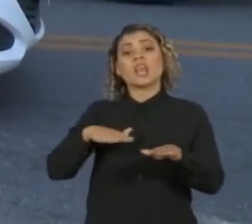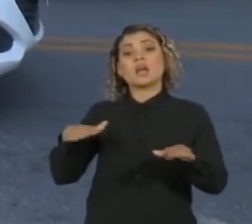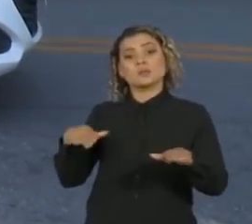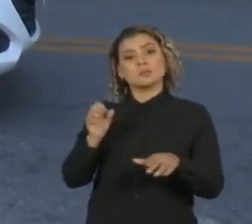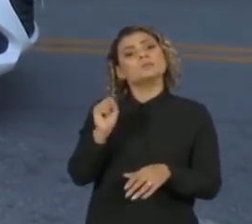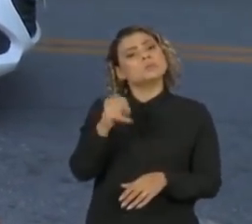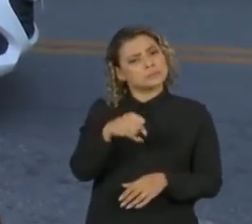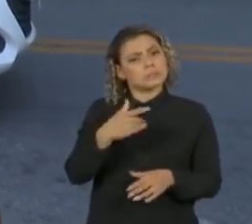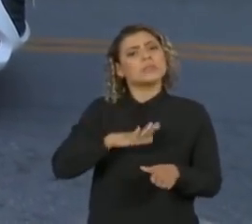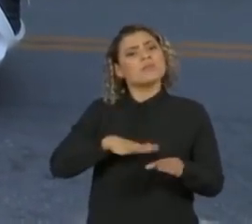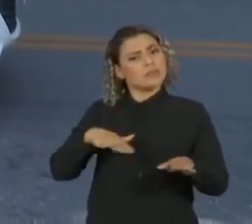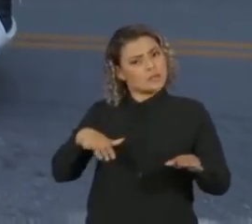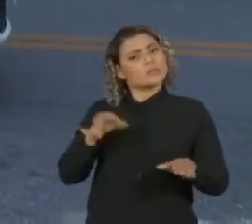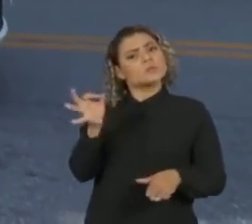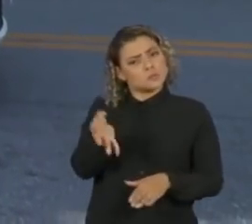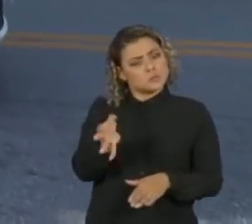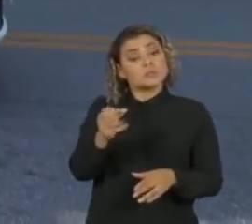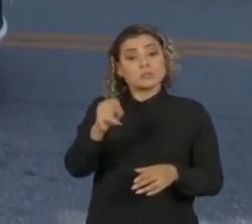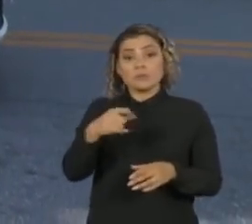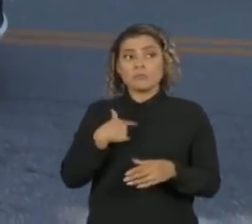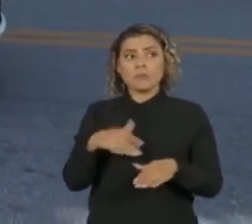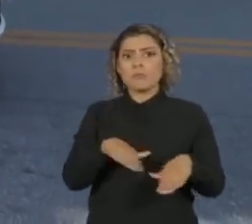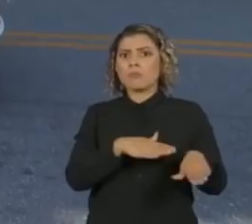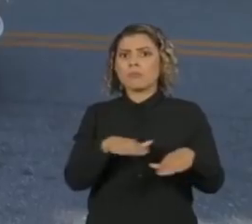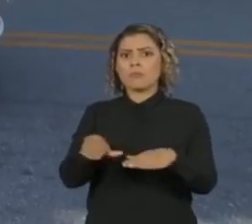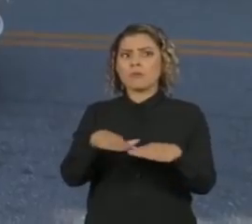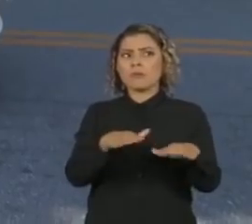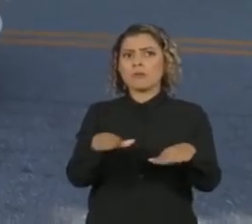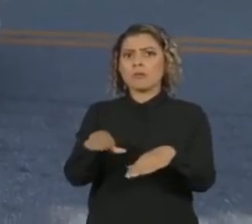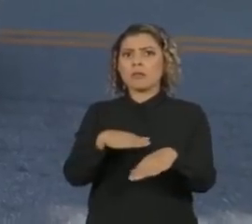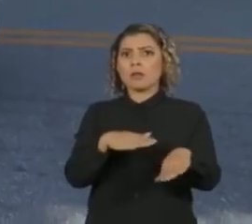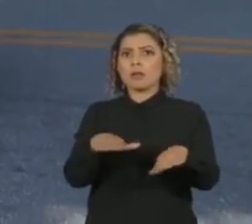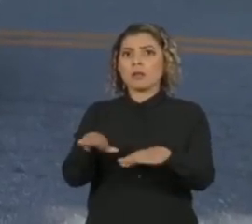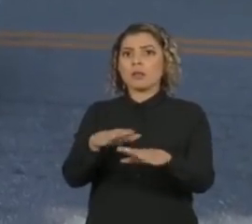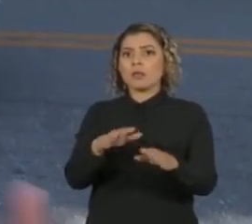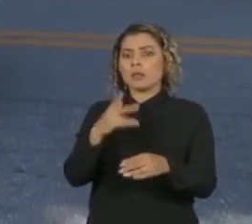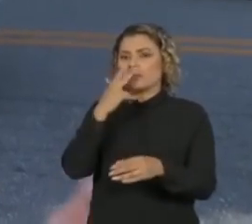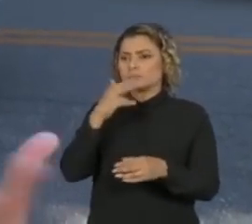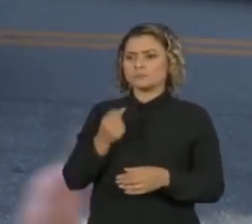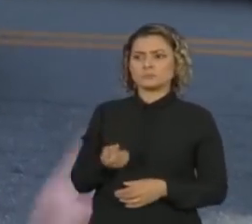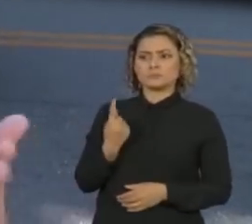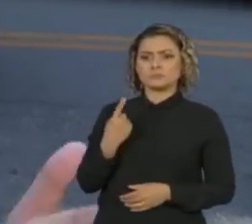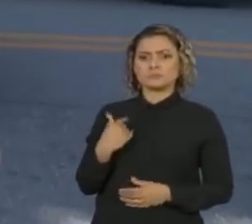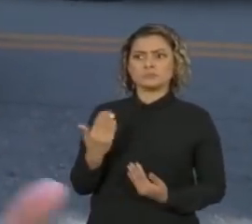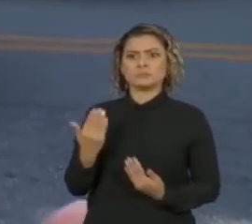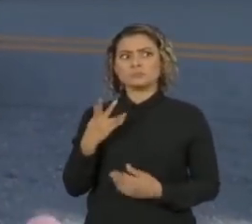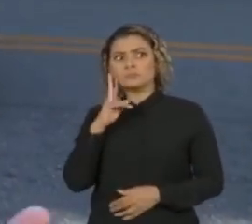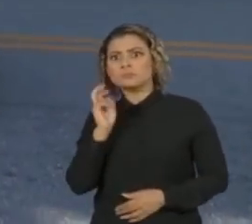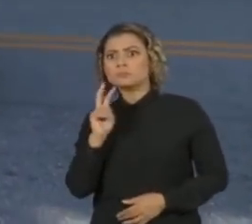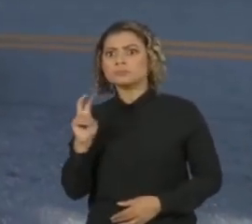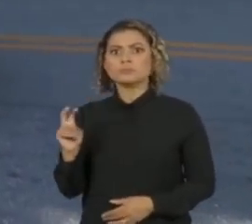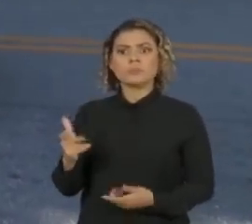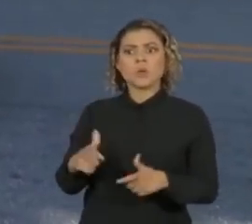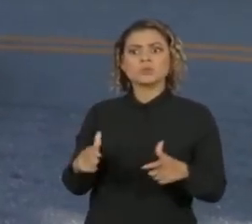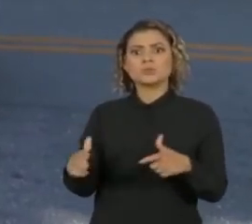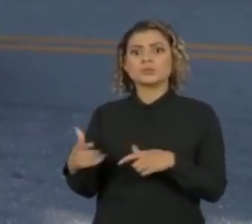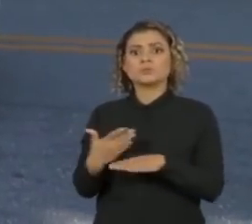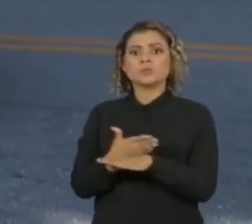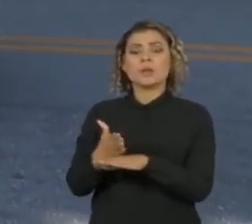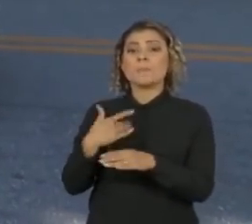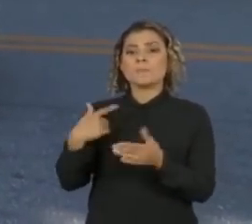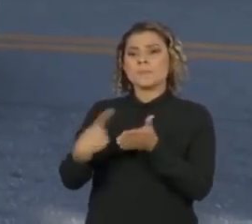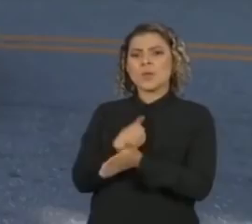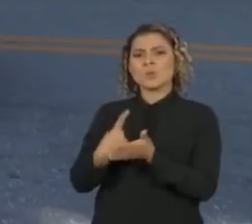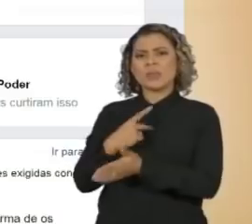realmente estava trânsito, e ele foi me levando para casa meio que sentido bairro, e eu fiquei mais de olho, assim, atenta, e ele começou a perguntar